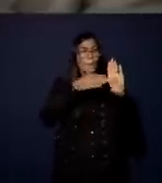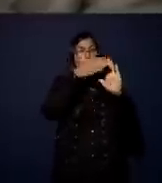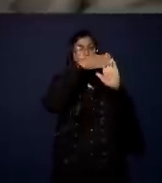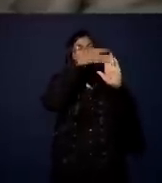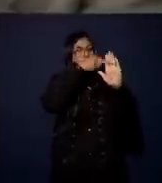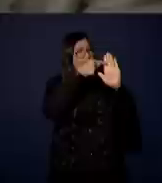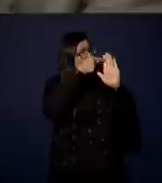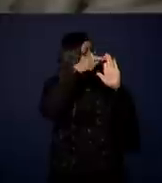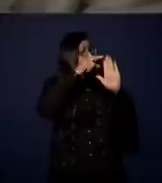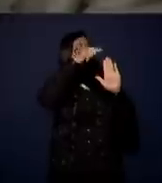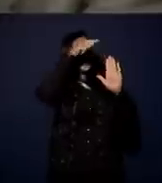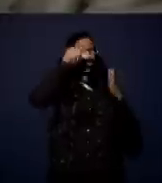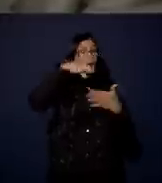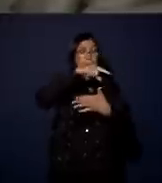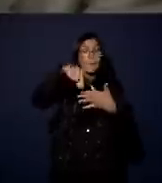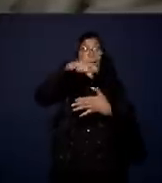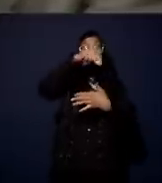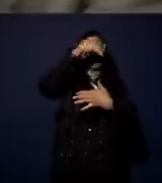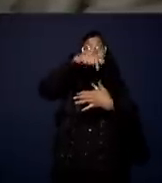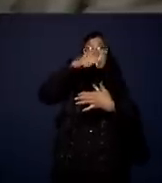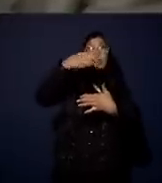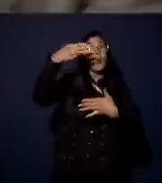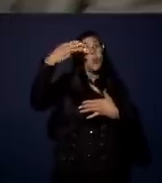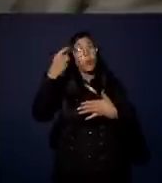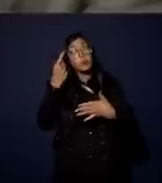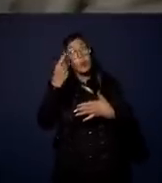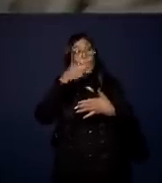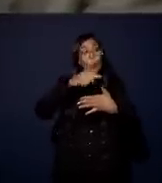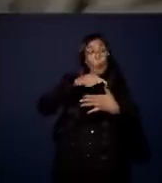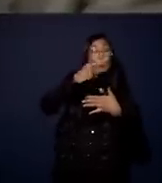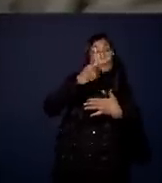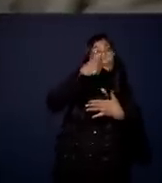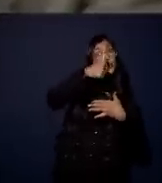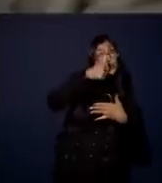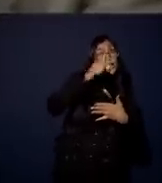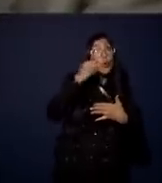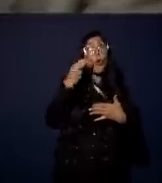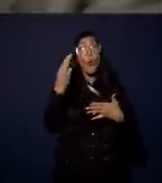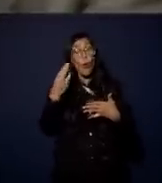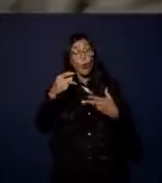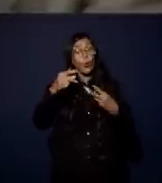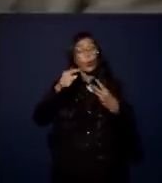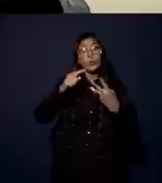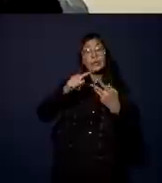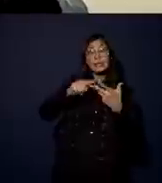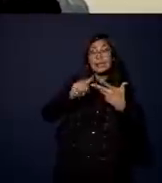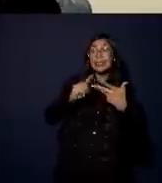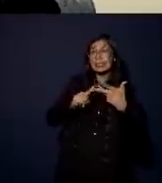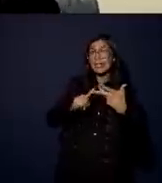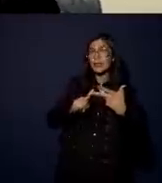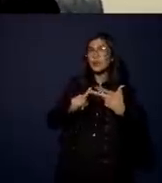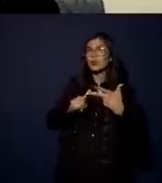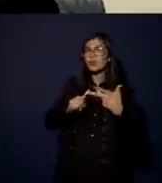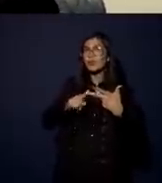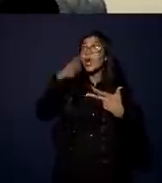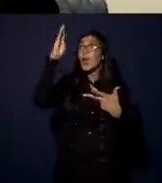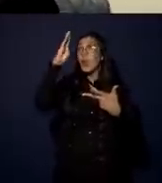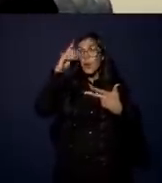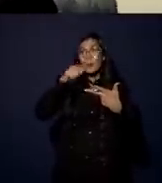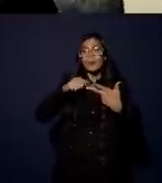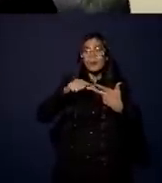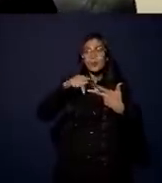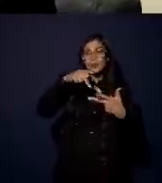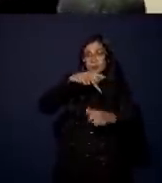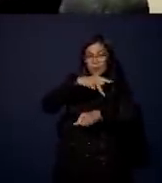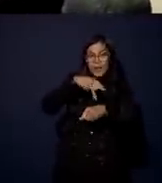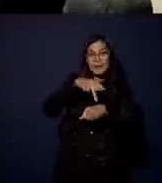lugar tá ali entre os três primeiros Com certeza como um mercado em que você tem que estar